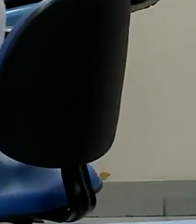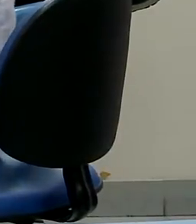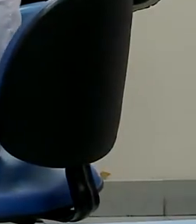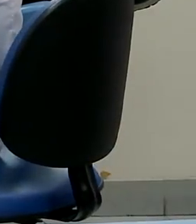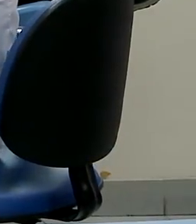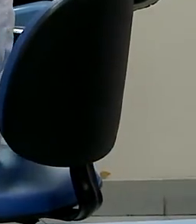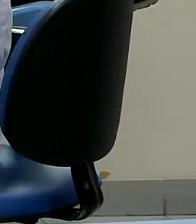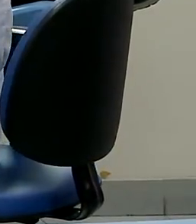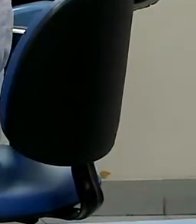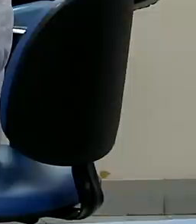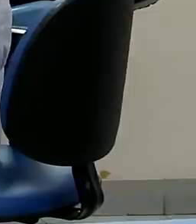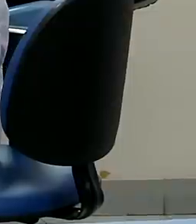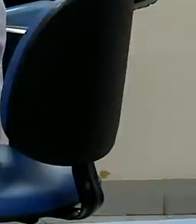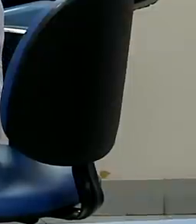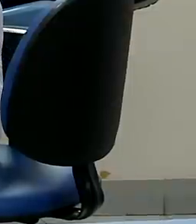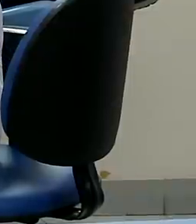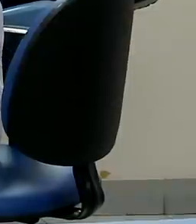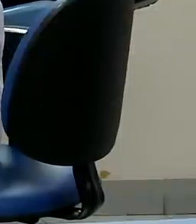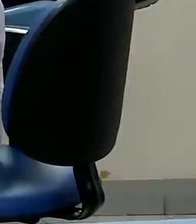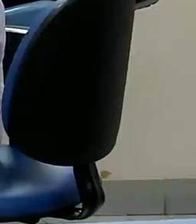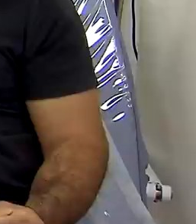muito tá